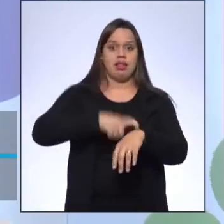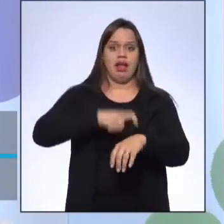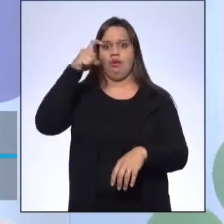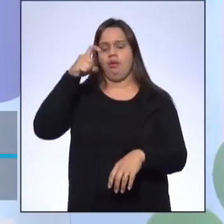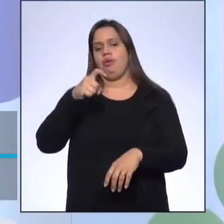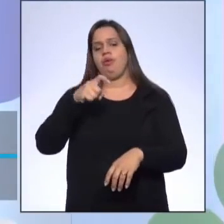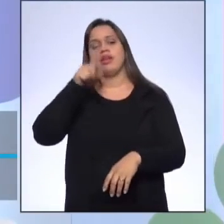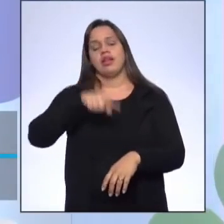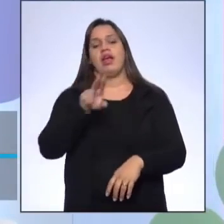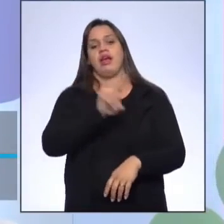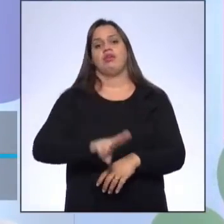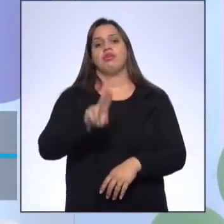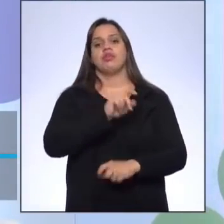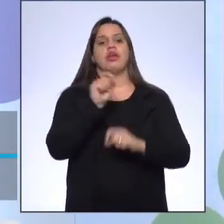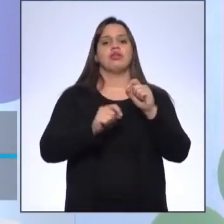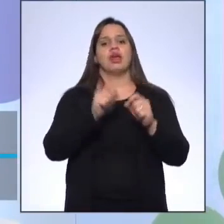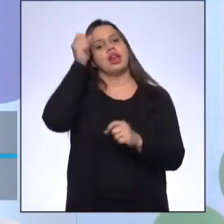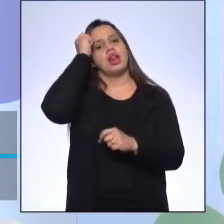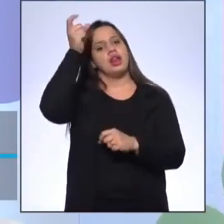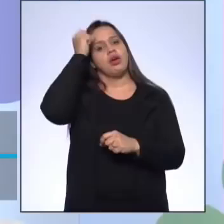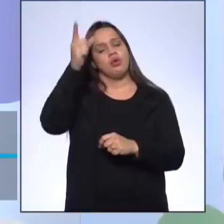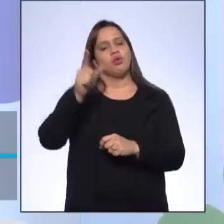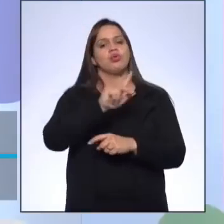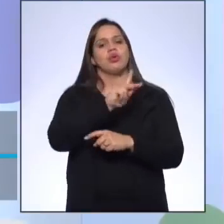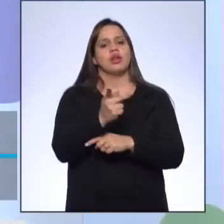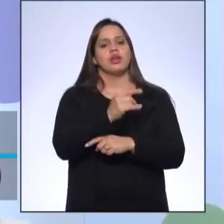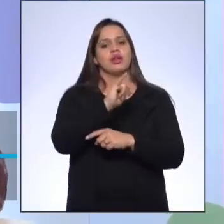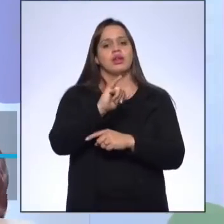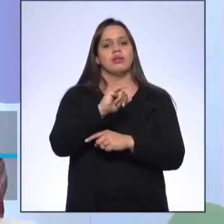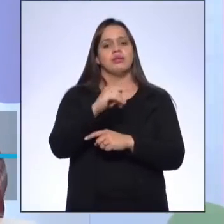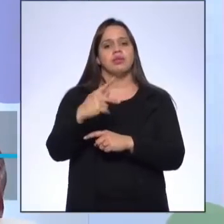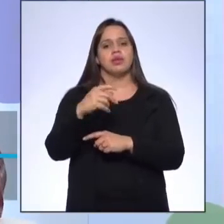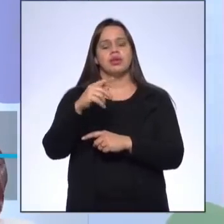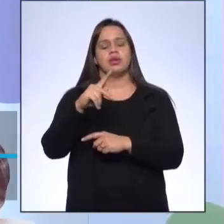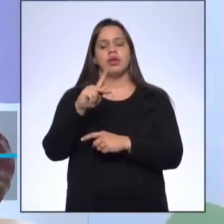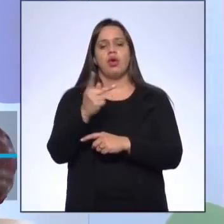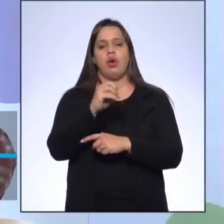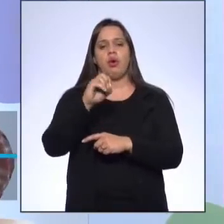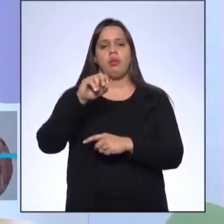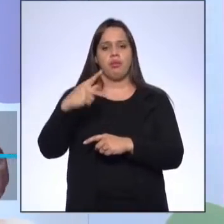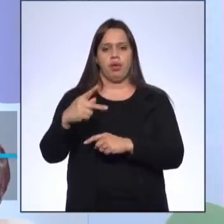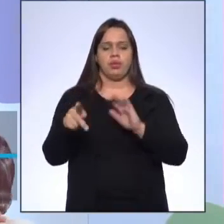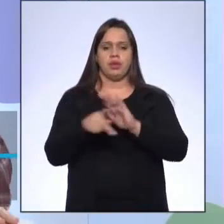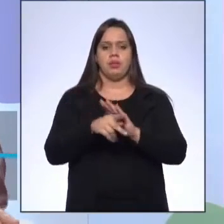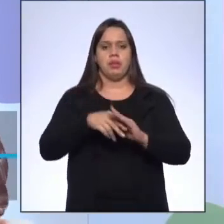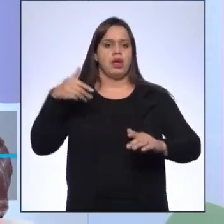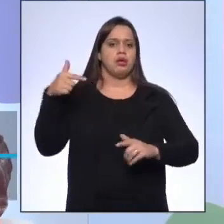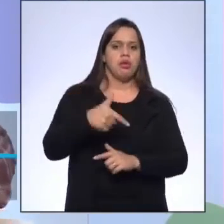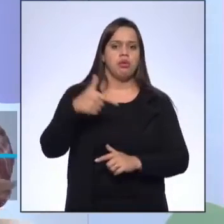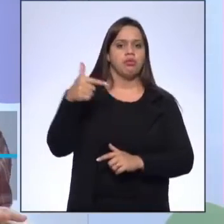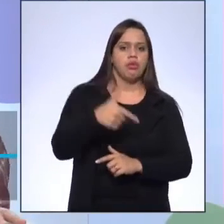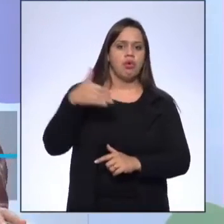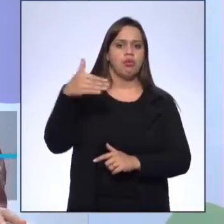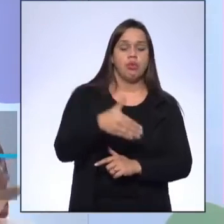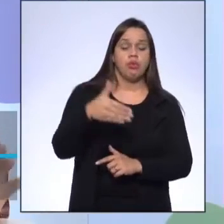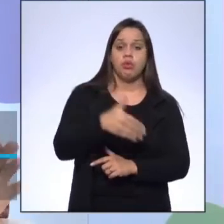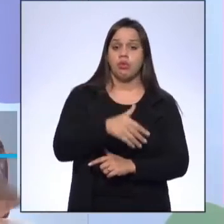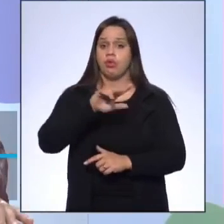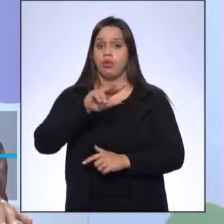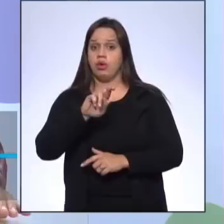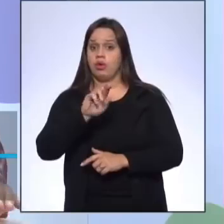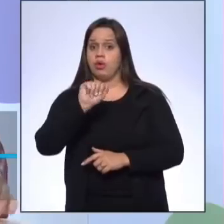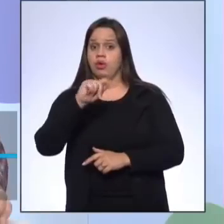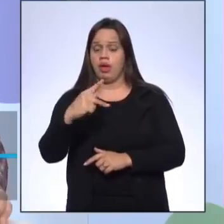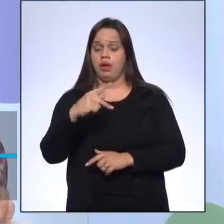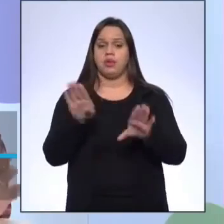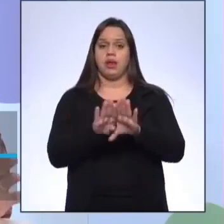muito usado aí, né, na cultura hip-hop, né? Nessa cultura aí do rap, tá certo? Então, espero que eu tenha,